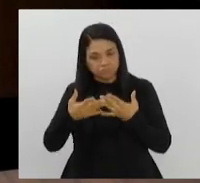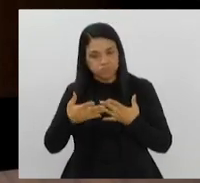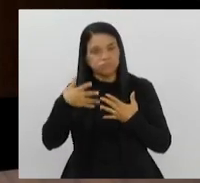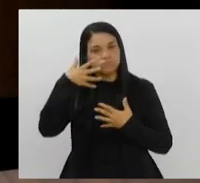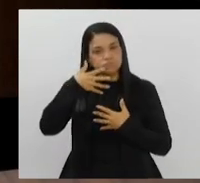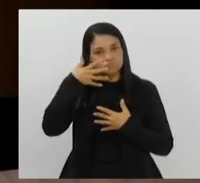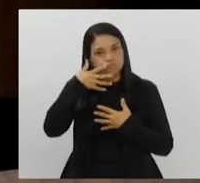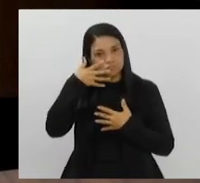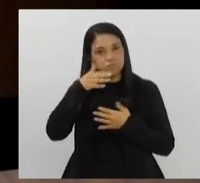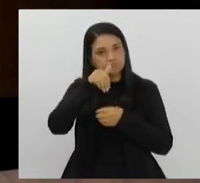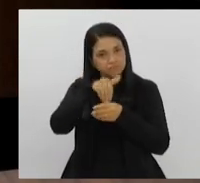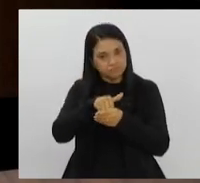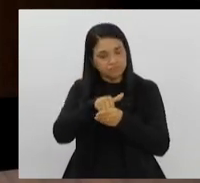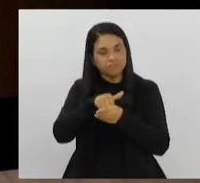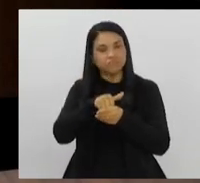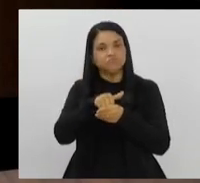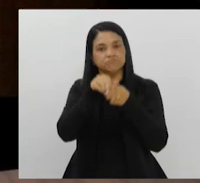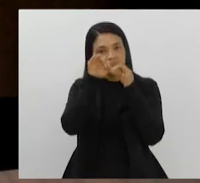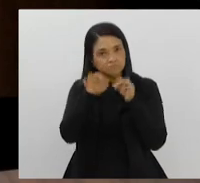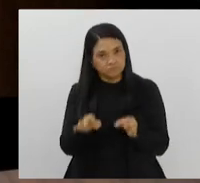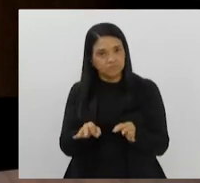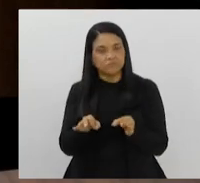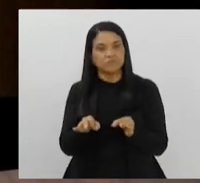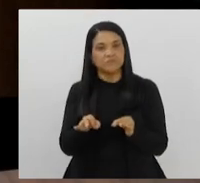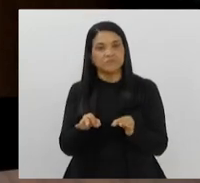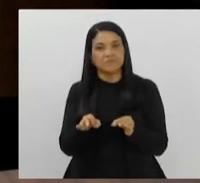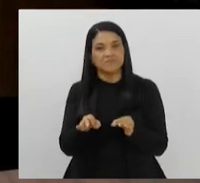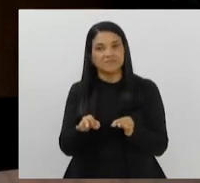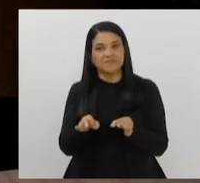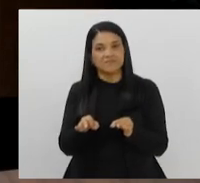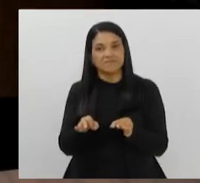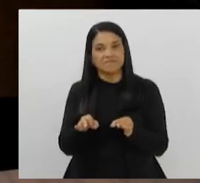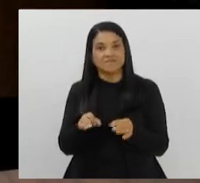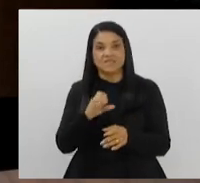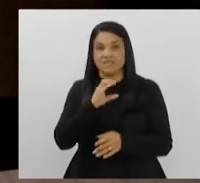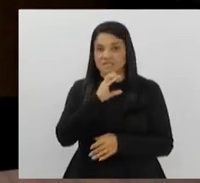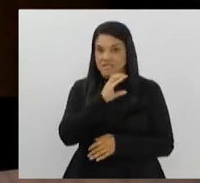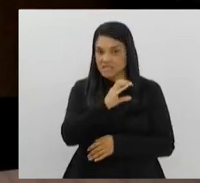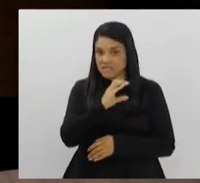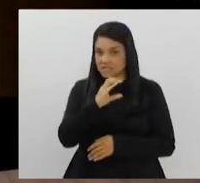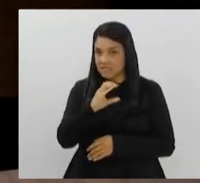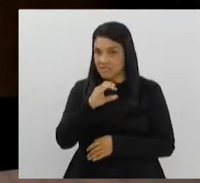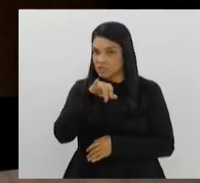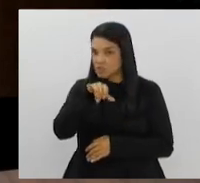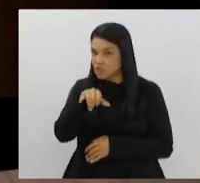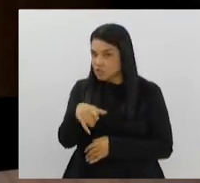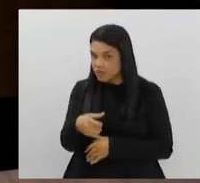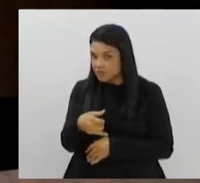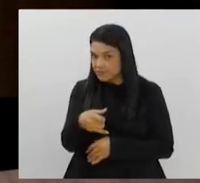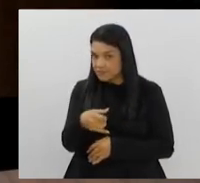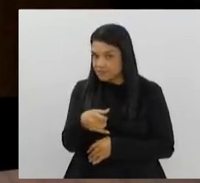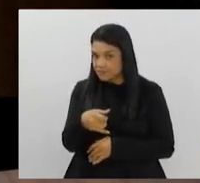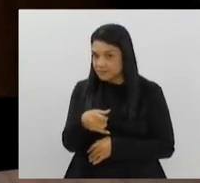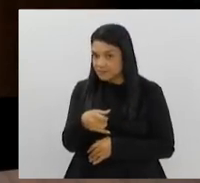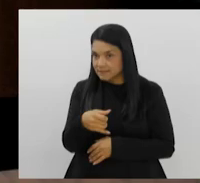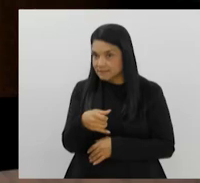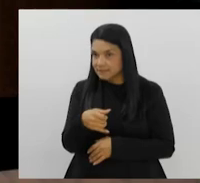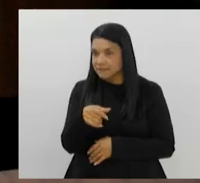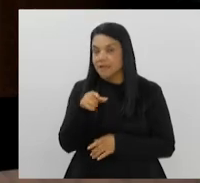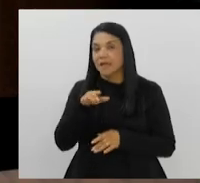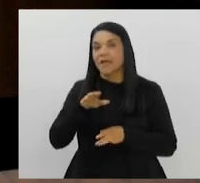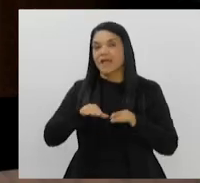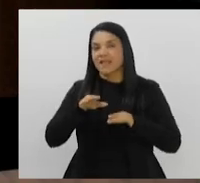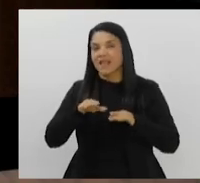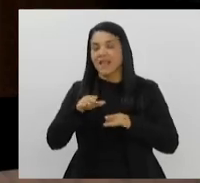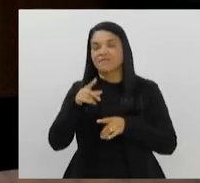com absoluta lisura. Estou falando de CCJ. E quem se excede lá, muitas